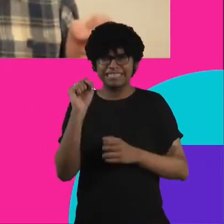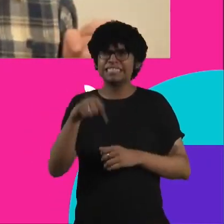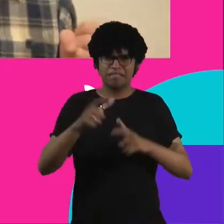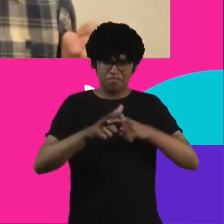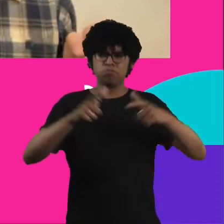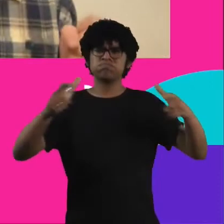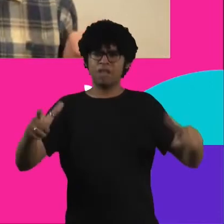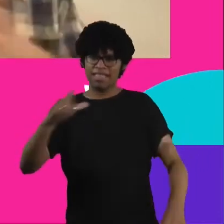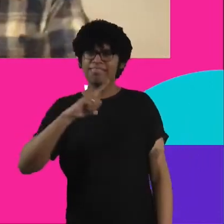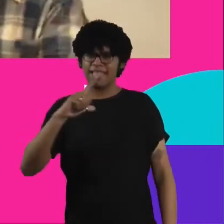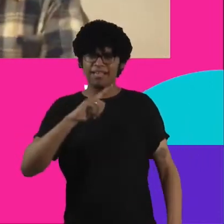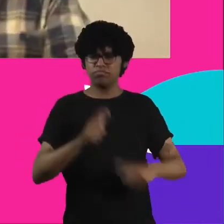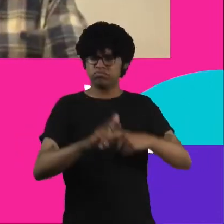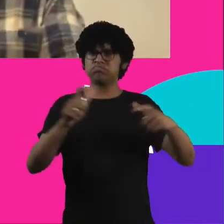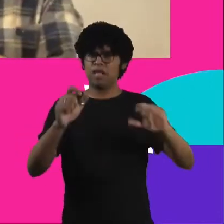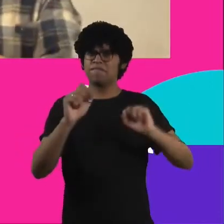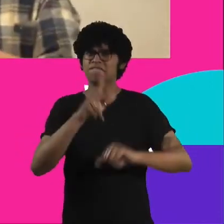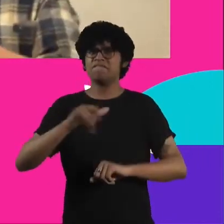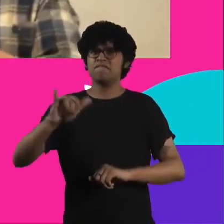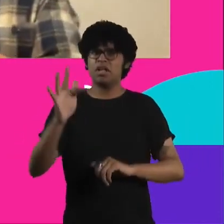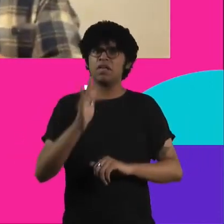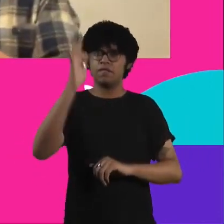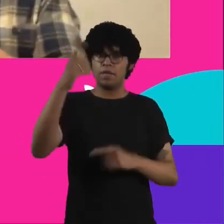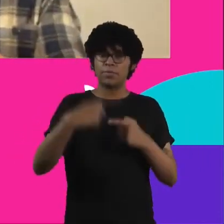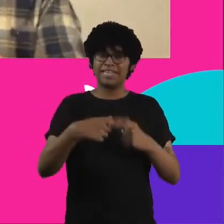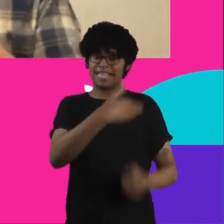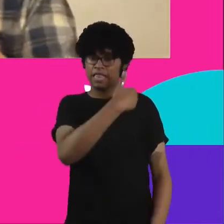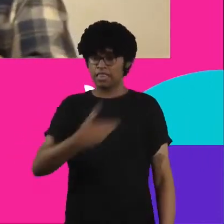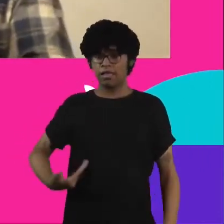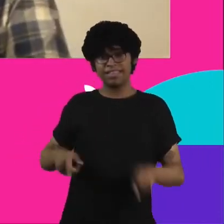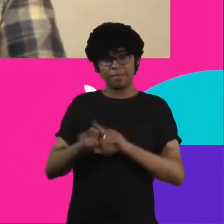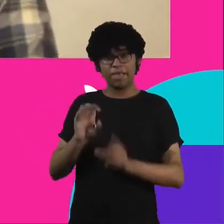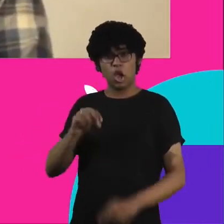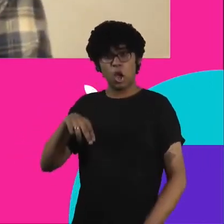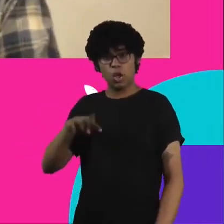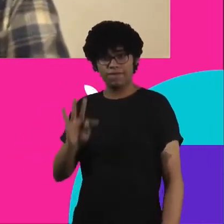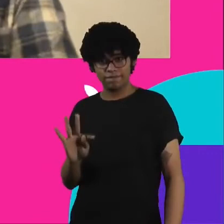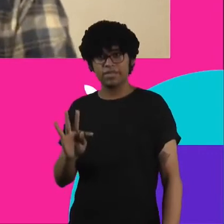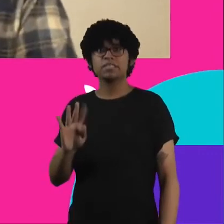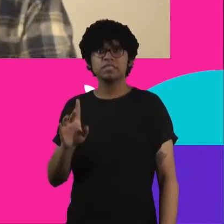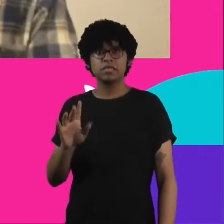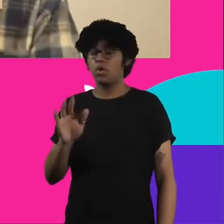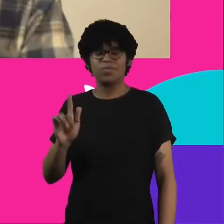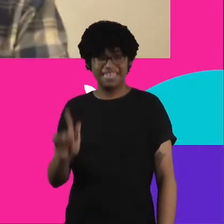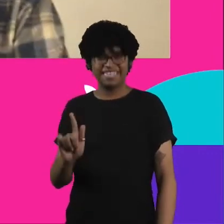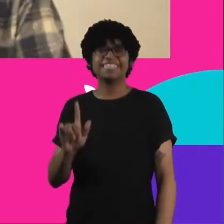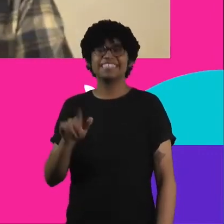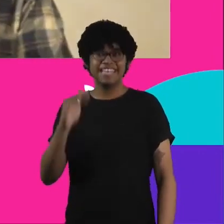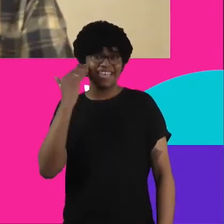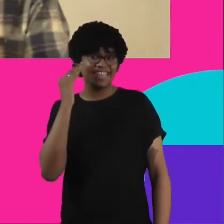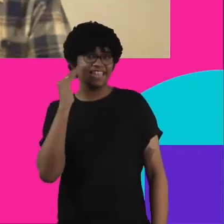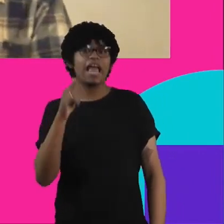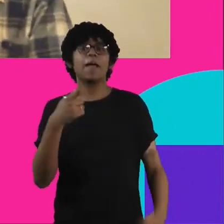com certeza é um campo, uma área que está crescendo, porque por um lado temos os governos e as organizações sem fins lucrativos